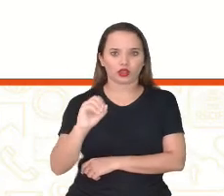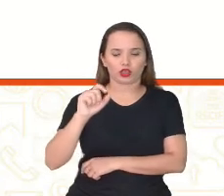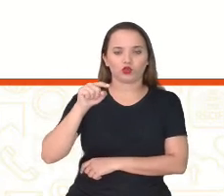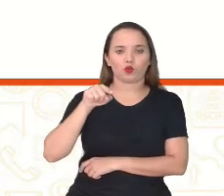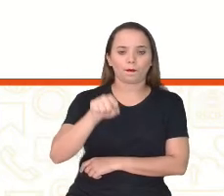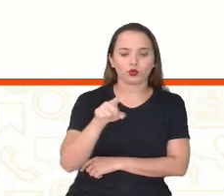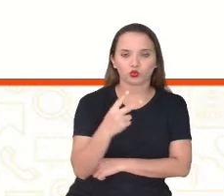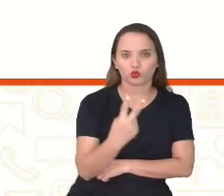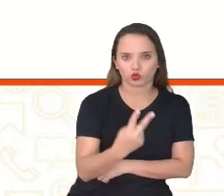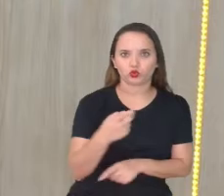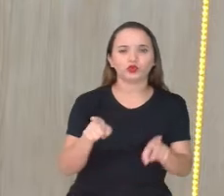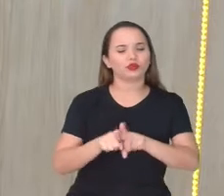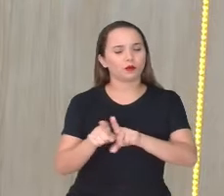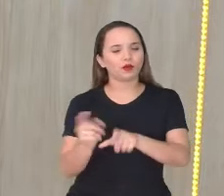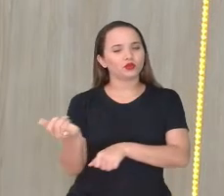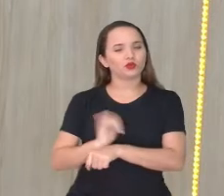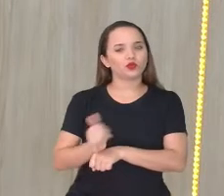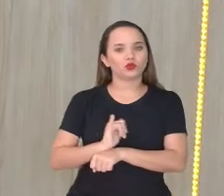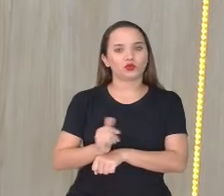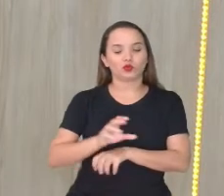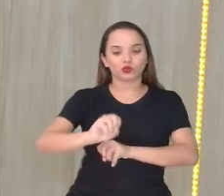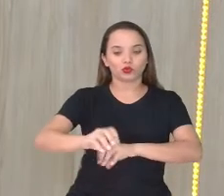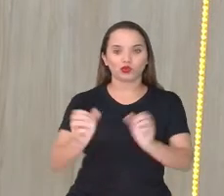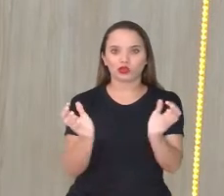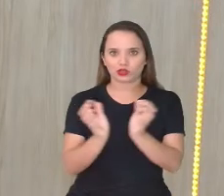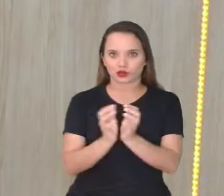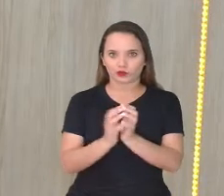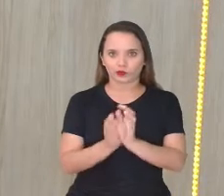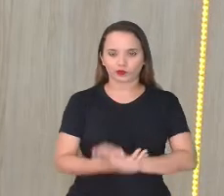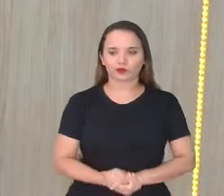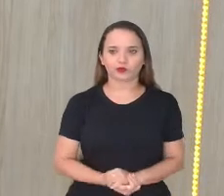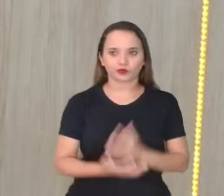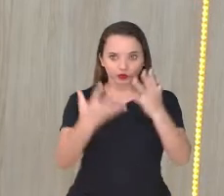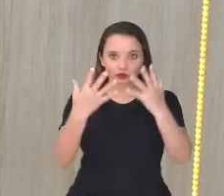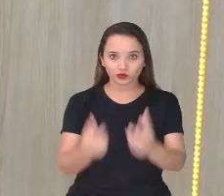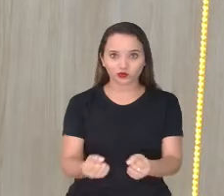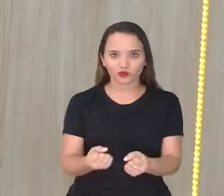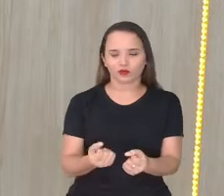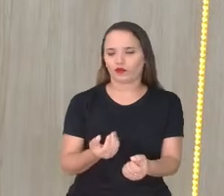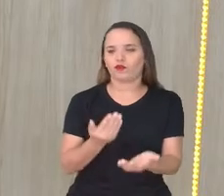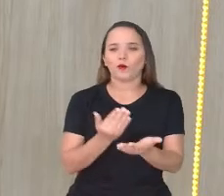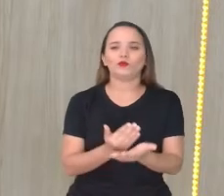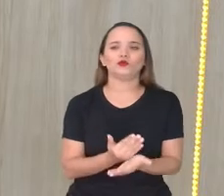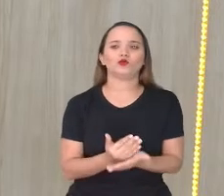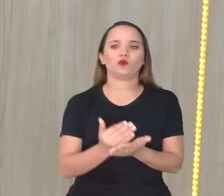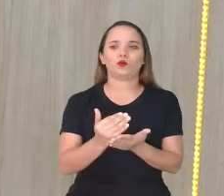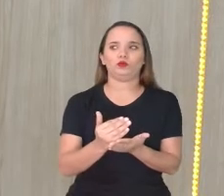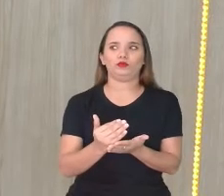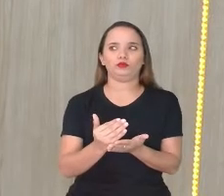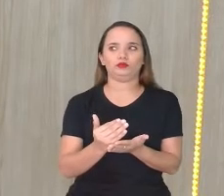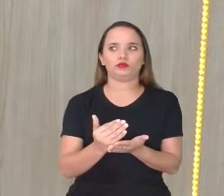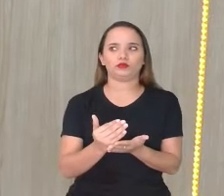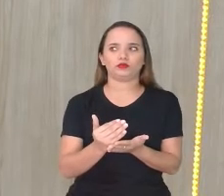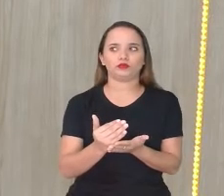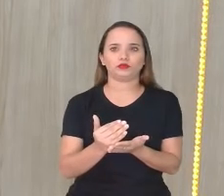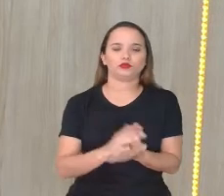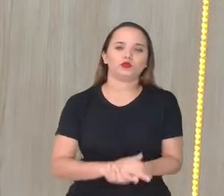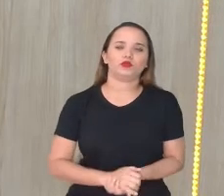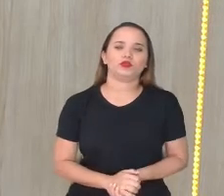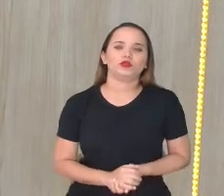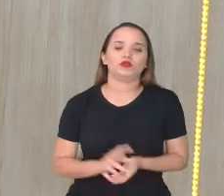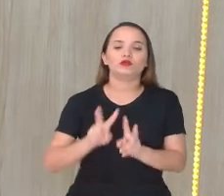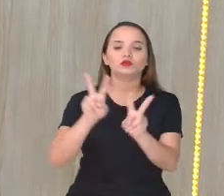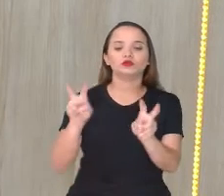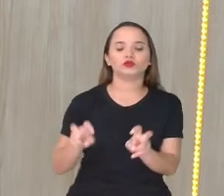no YouTube, no canal do Educa Recife. Vamos lá começar a